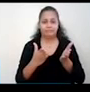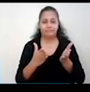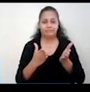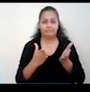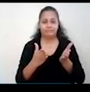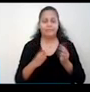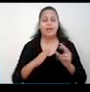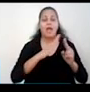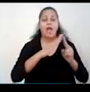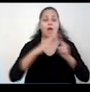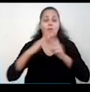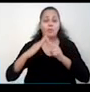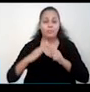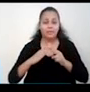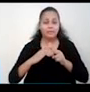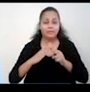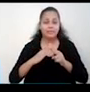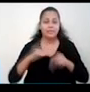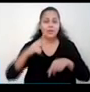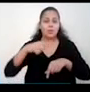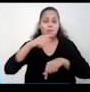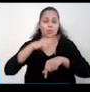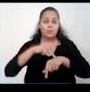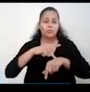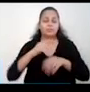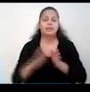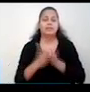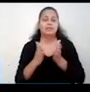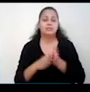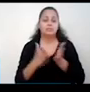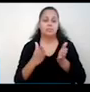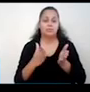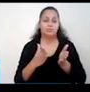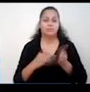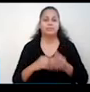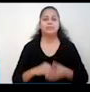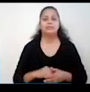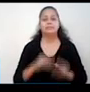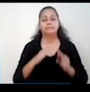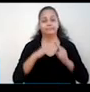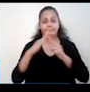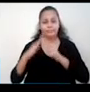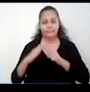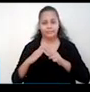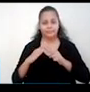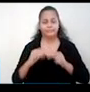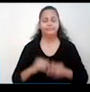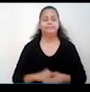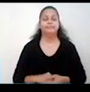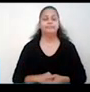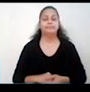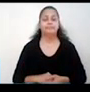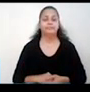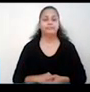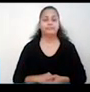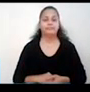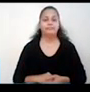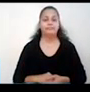aí, a urbanização nos países pobres.